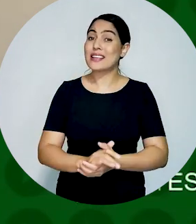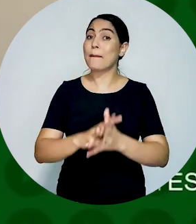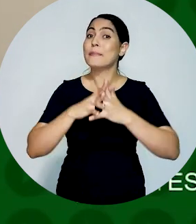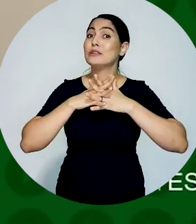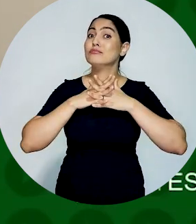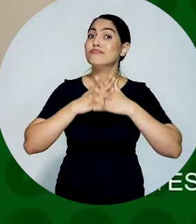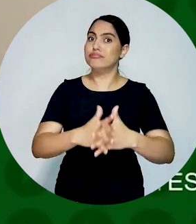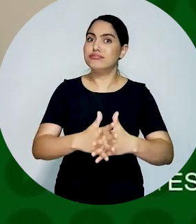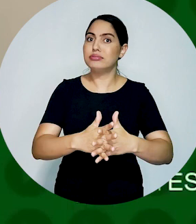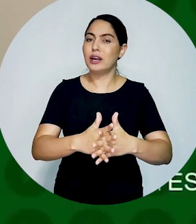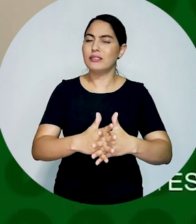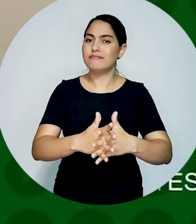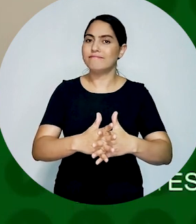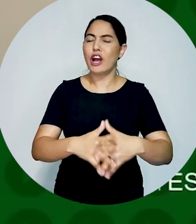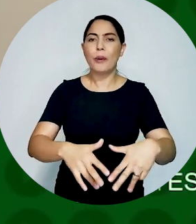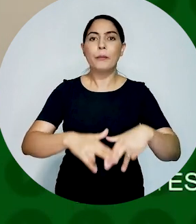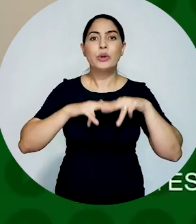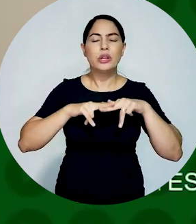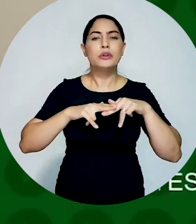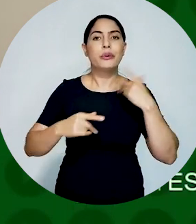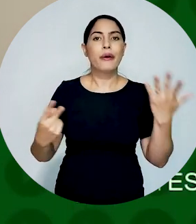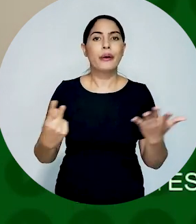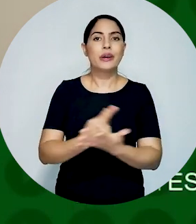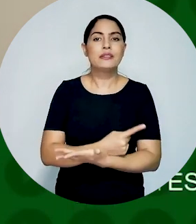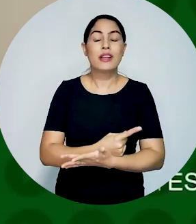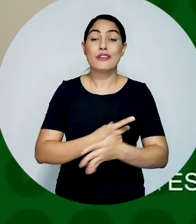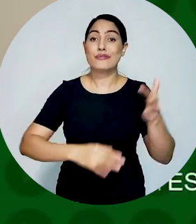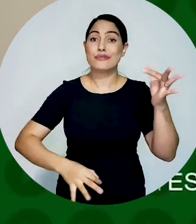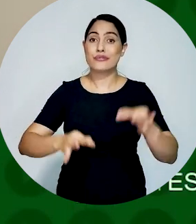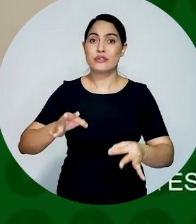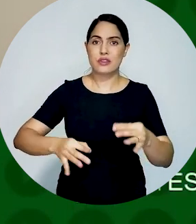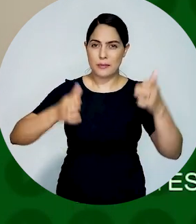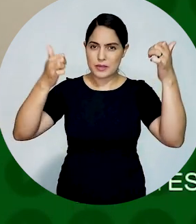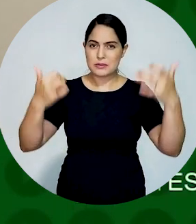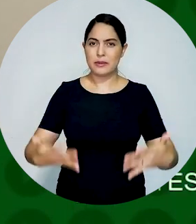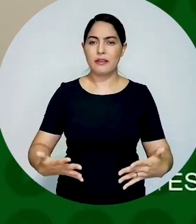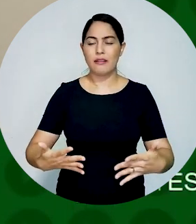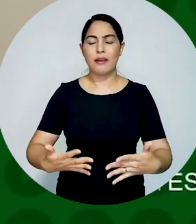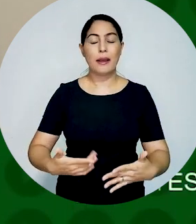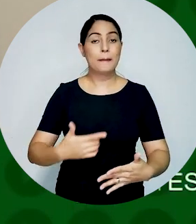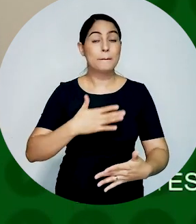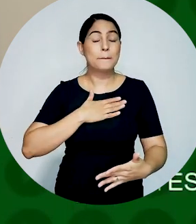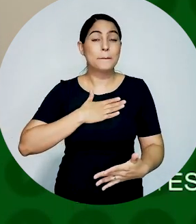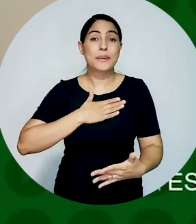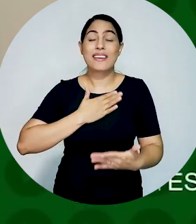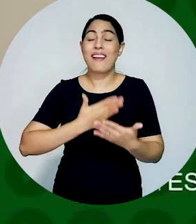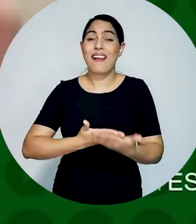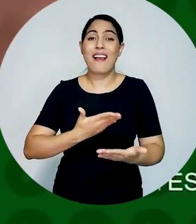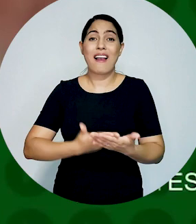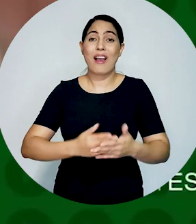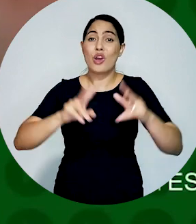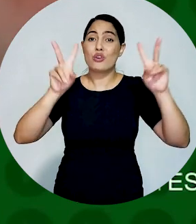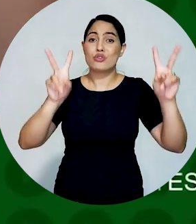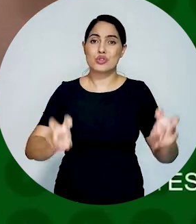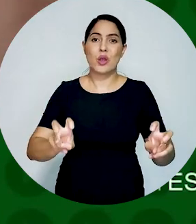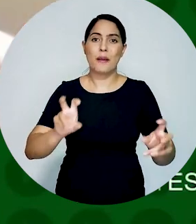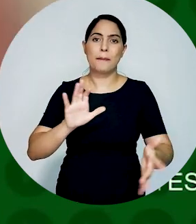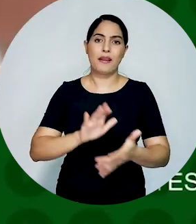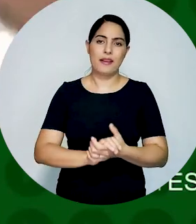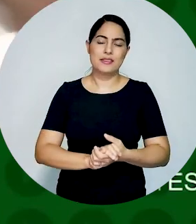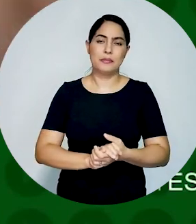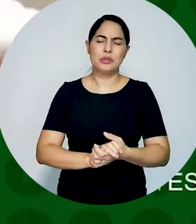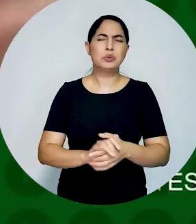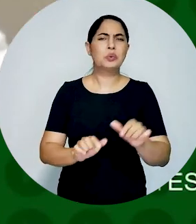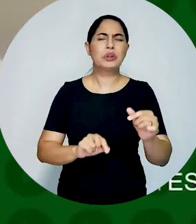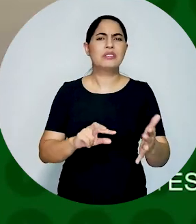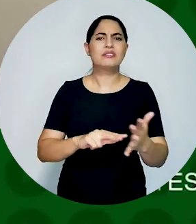assim, a complexidade do casamento é tamanha que a natureza jurídica do casamento, ela já poderia ser a minha